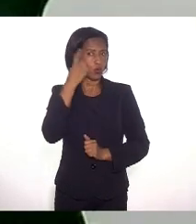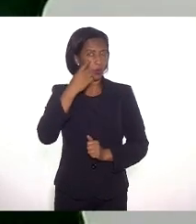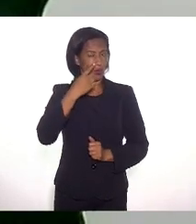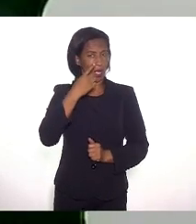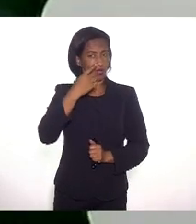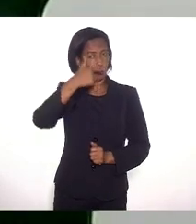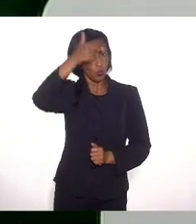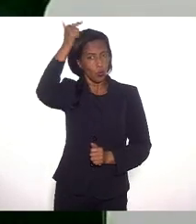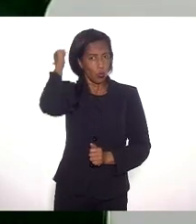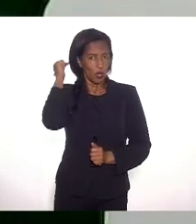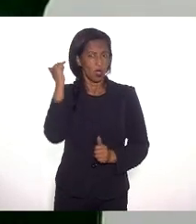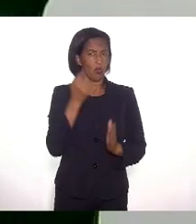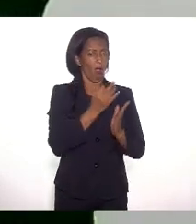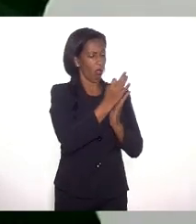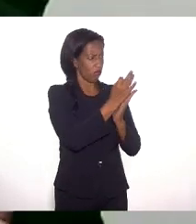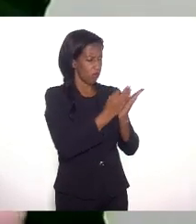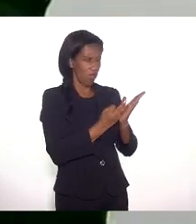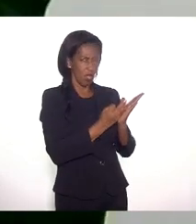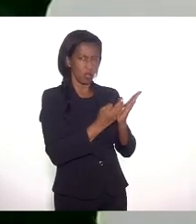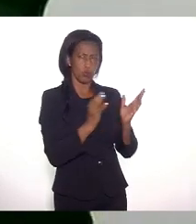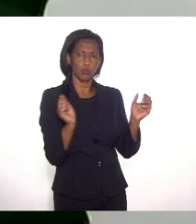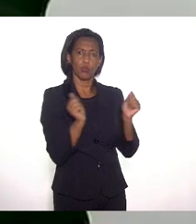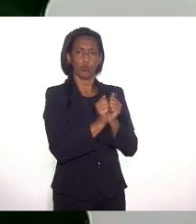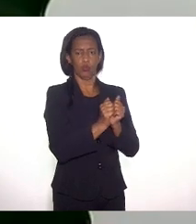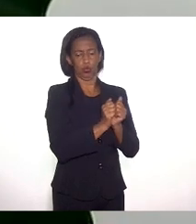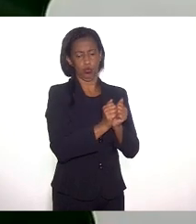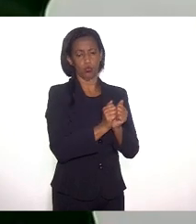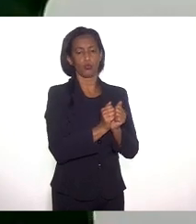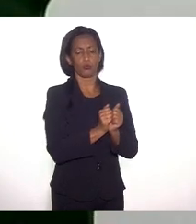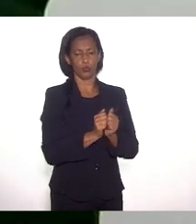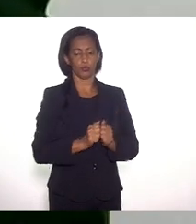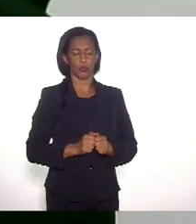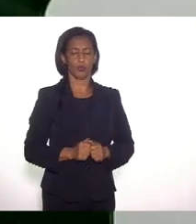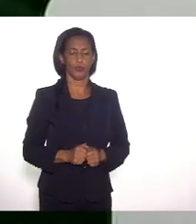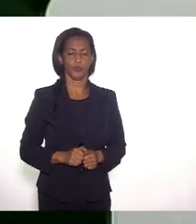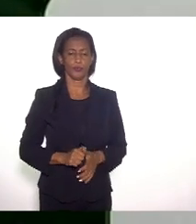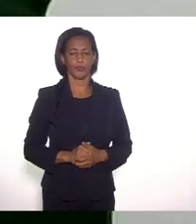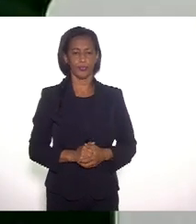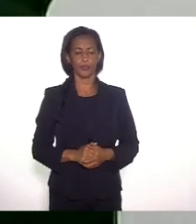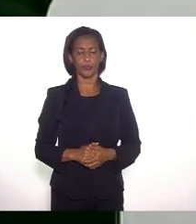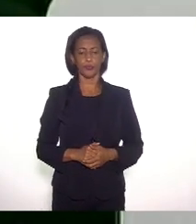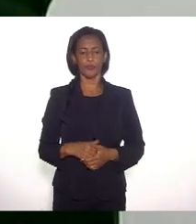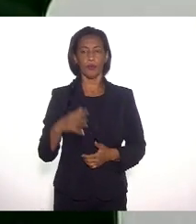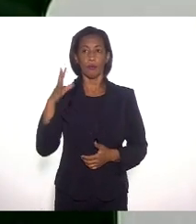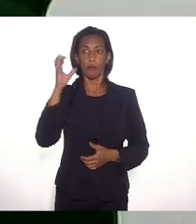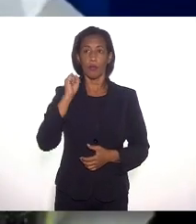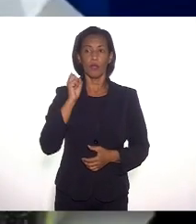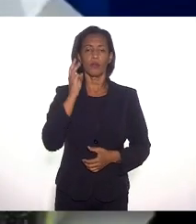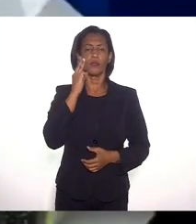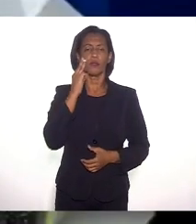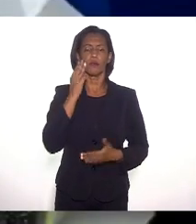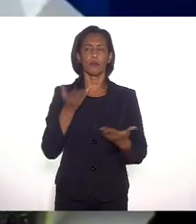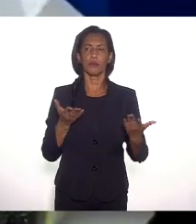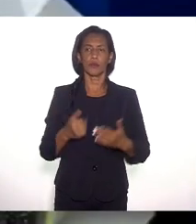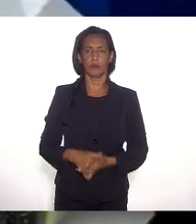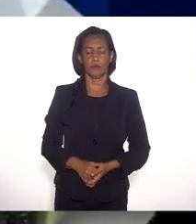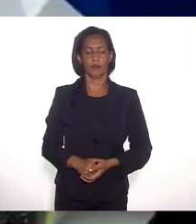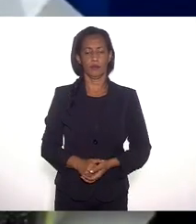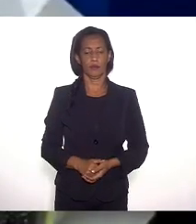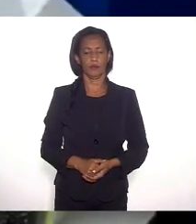texto conjunto para essa matéria e acolhendo também as propostas do deputado Valdec. Valdec. Obrigado,